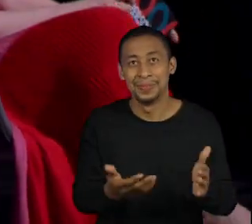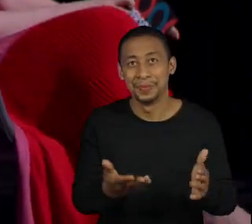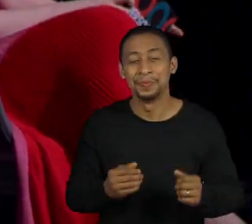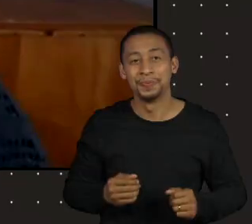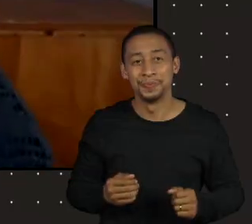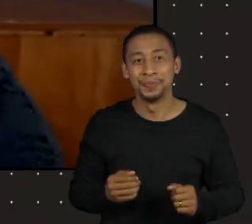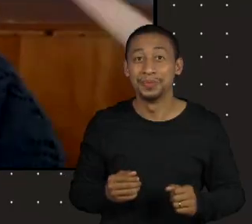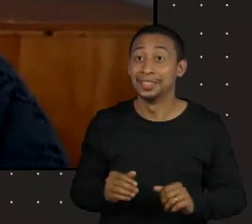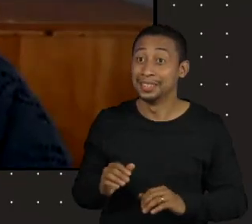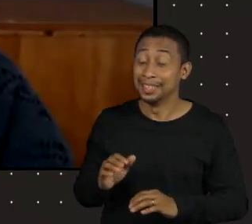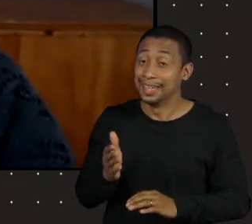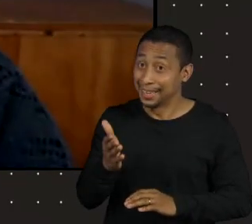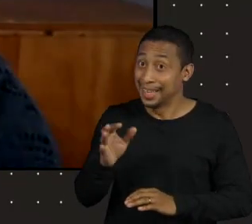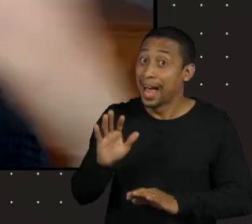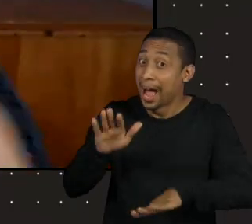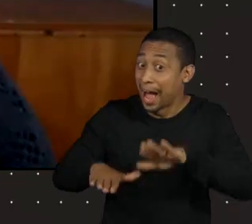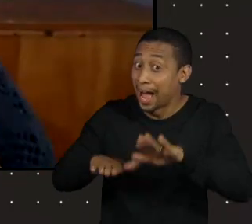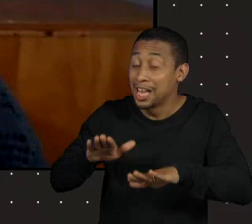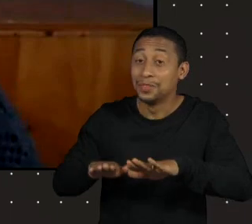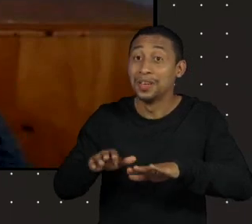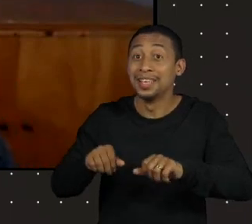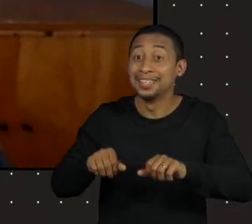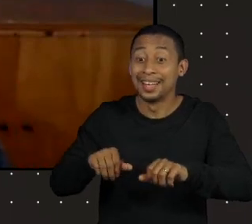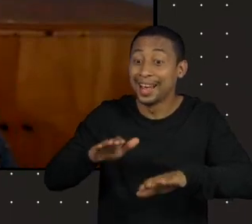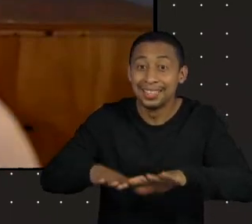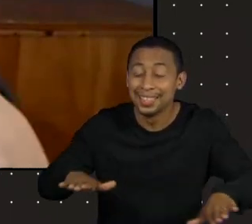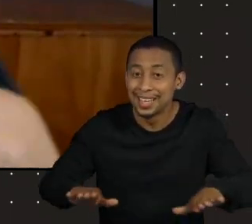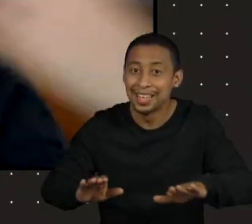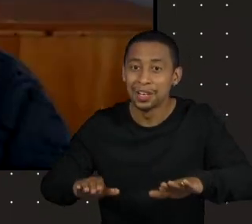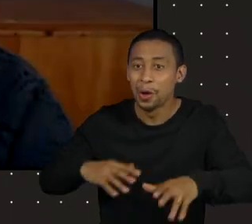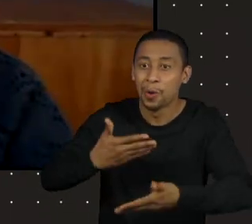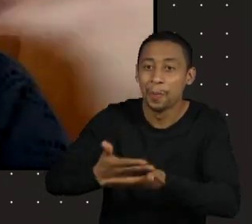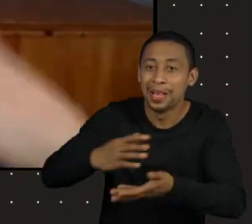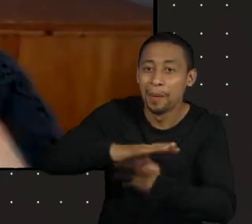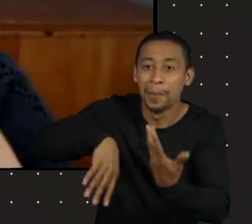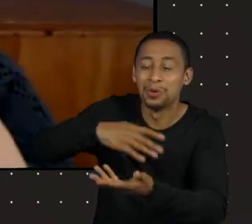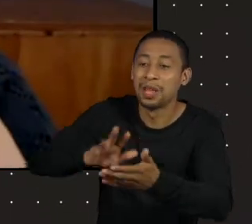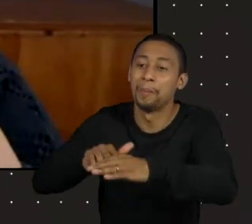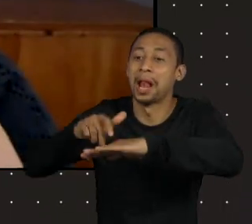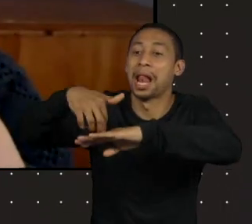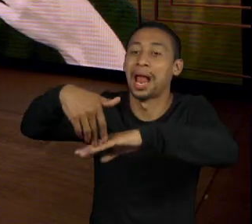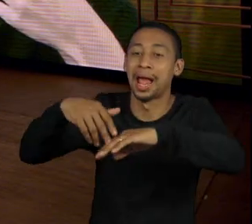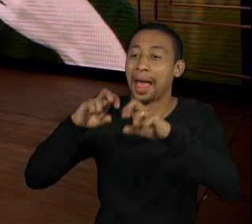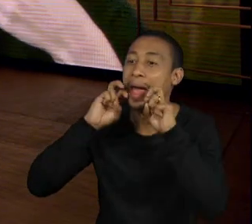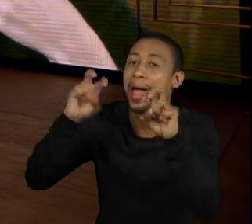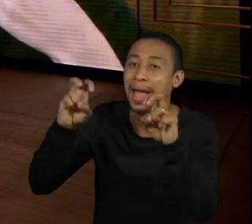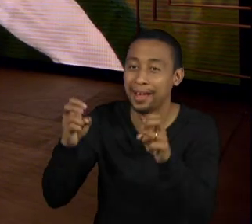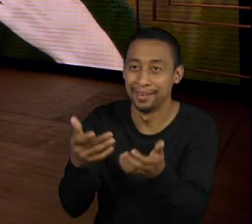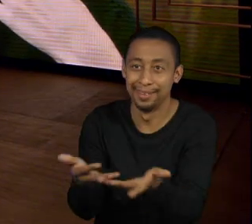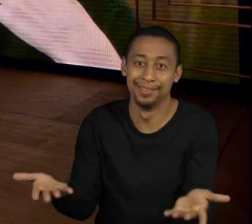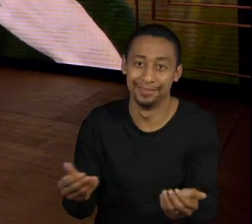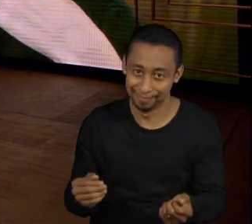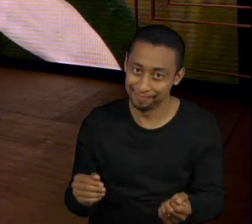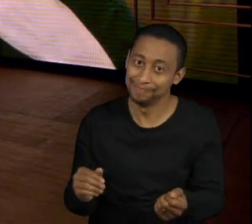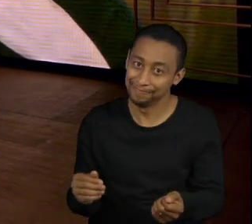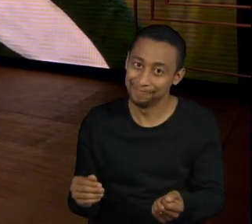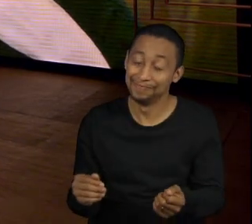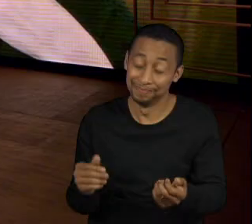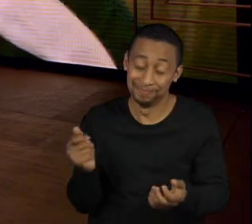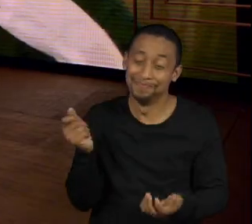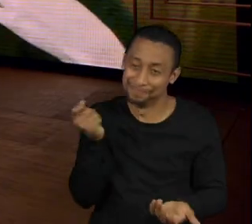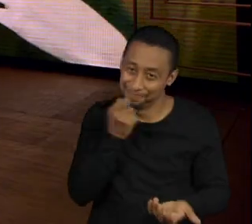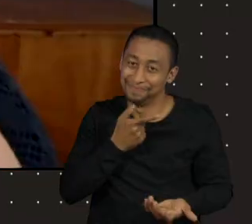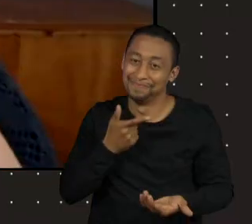Débora... Isso quando eles não sobem no palco, né? Não gritam alguma coisa. É muito engraçado,